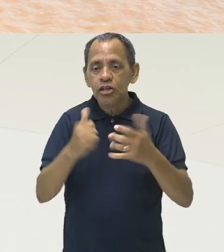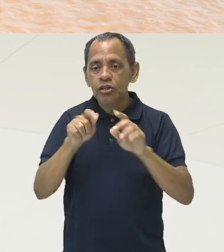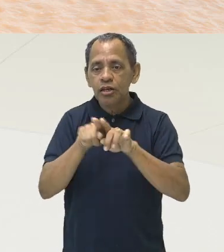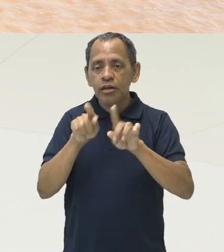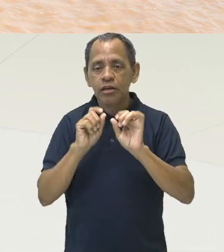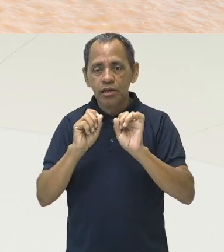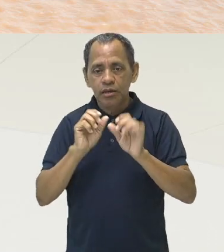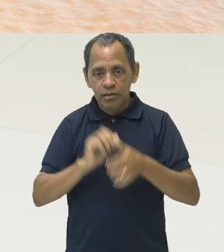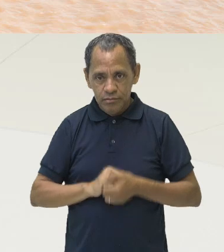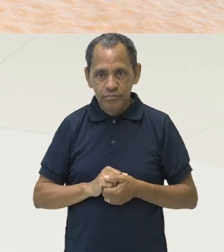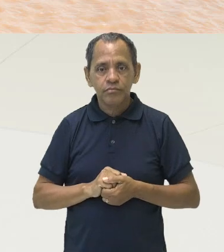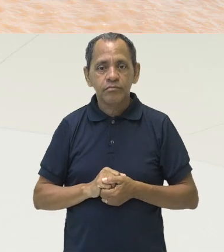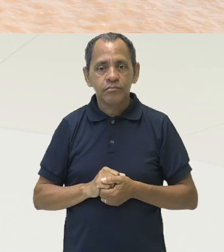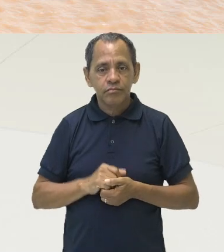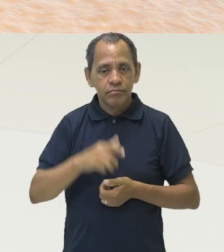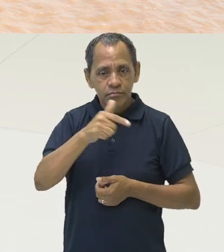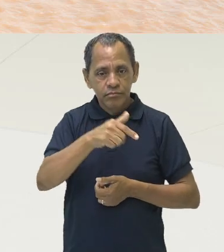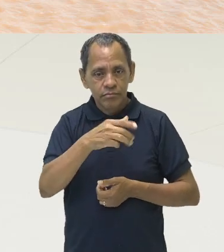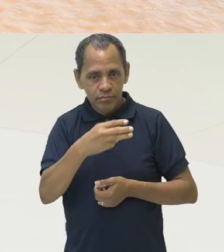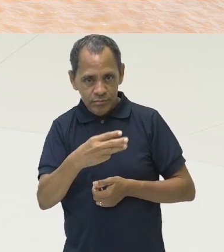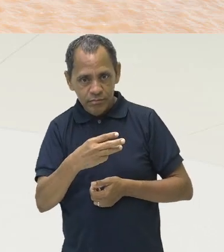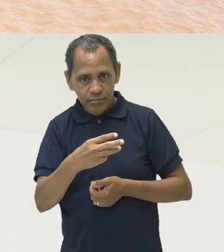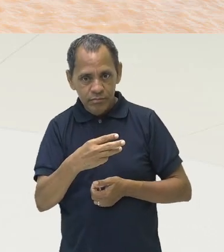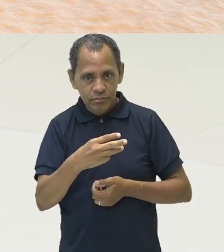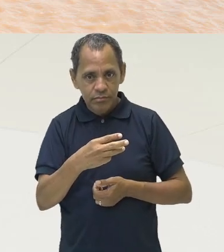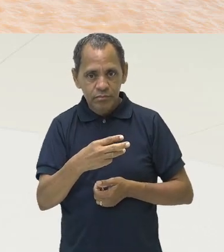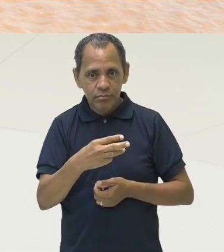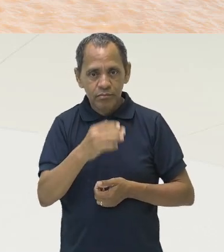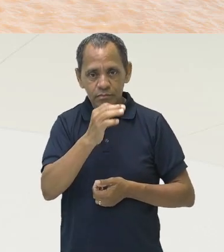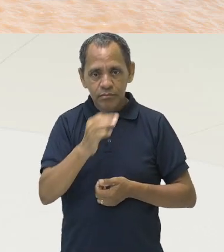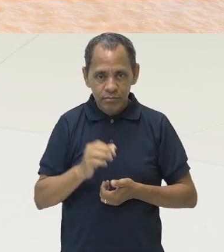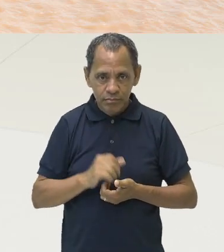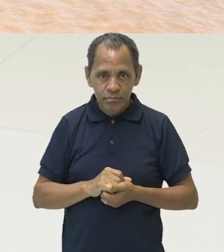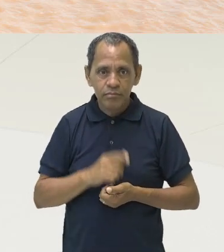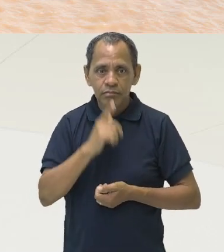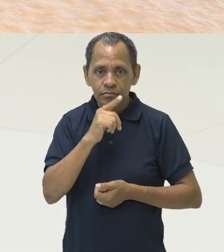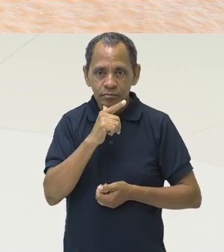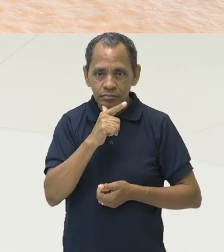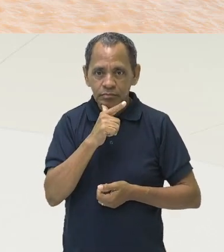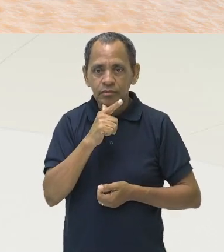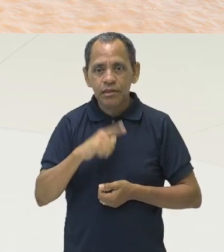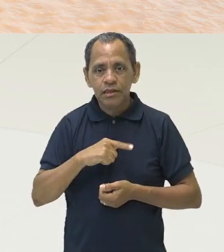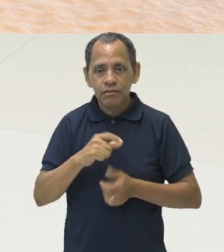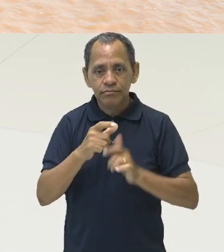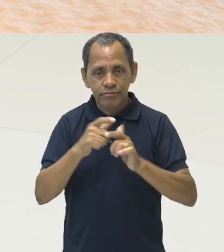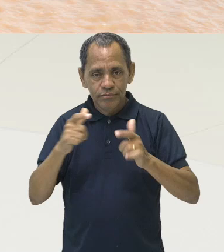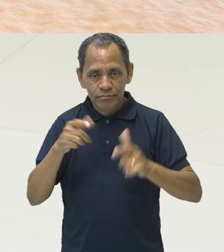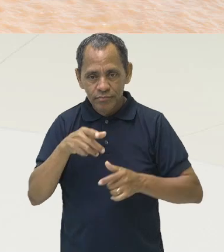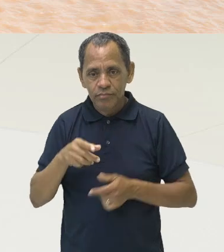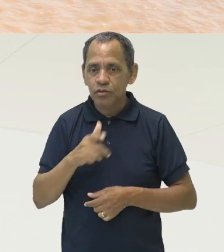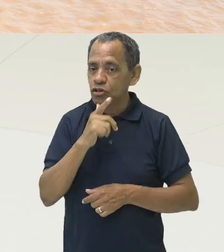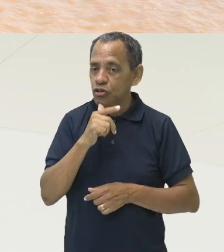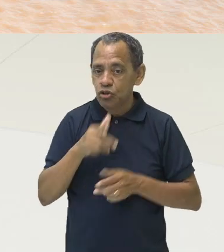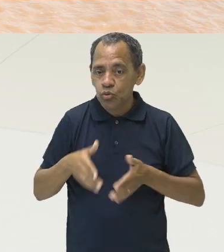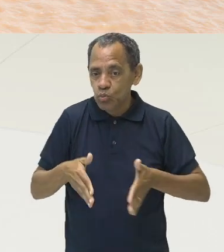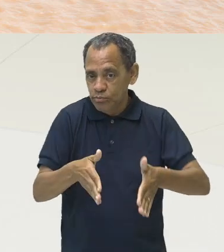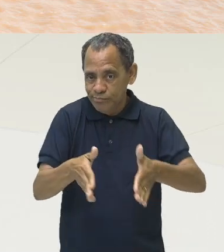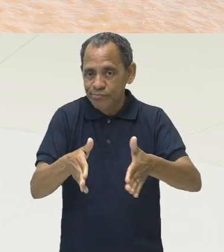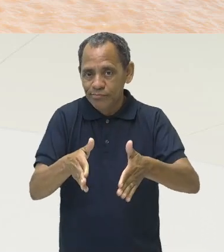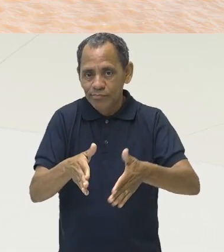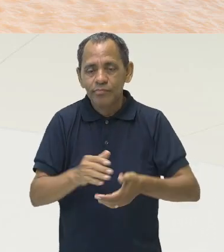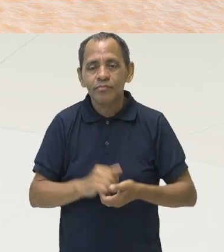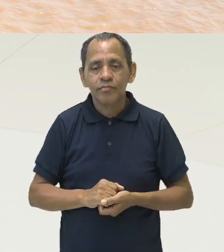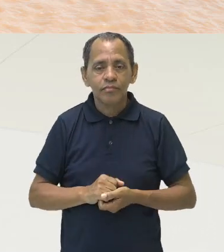manancial de água doce que é disponível na América do Sul e possui o maior rio do planeta, que é o